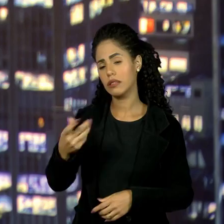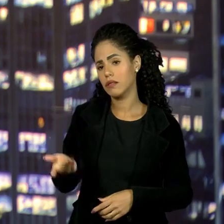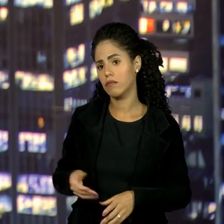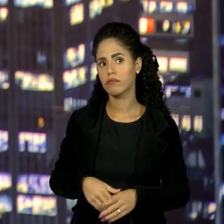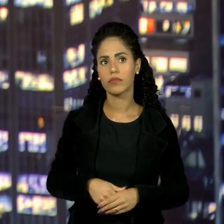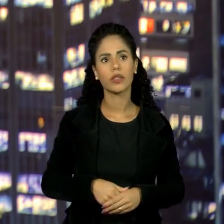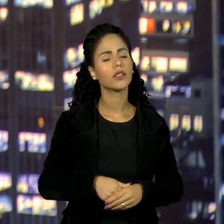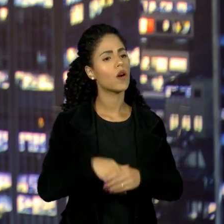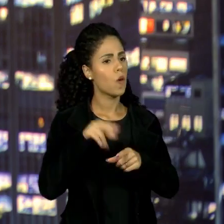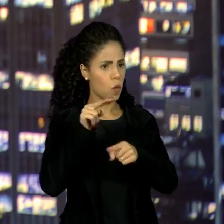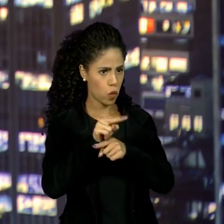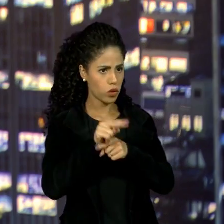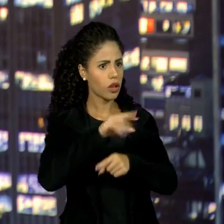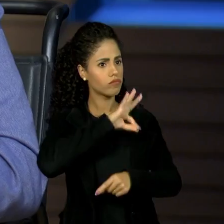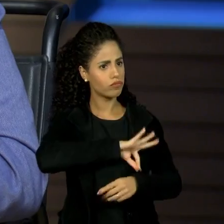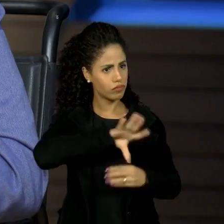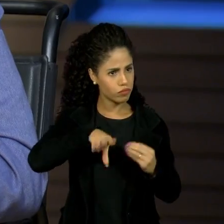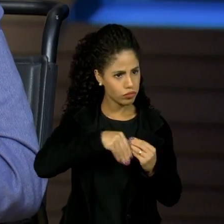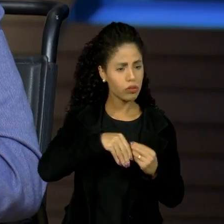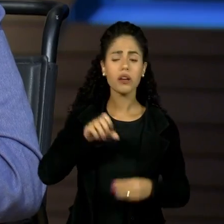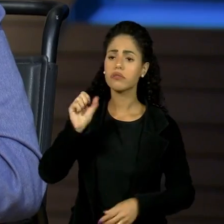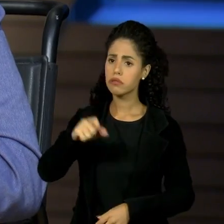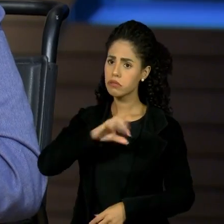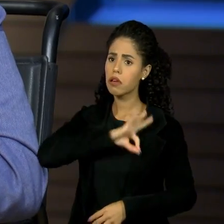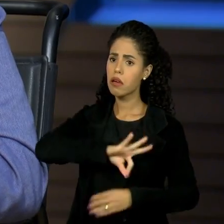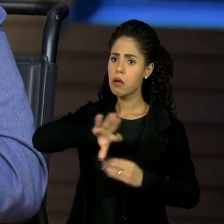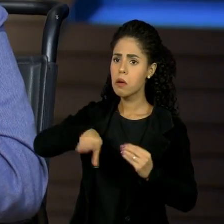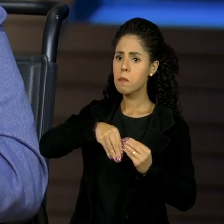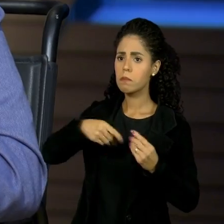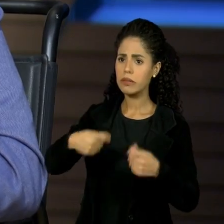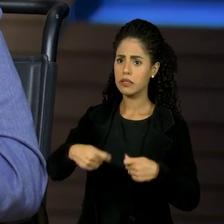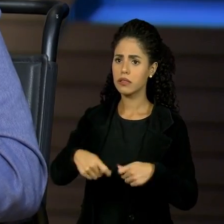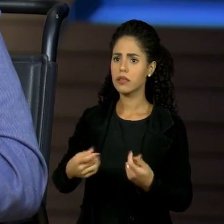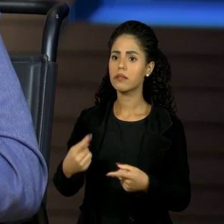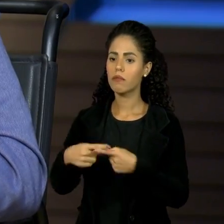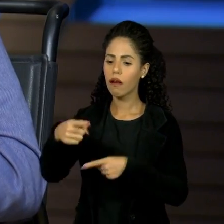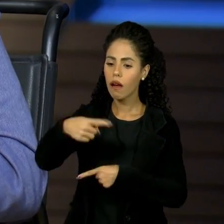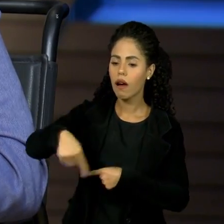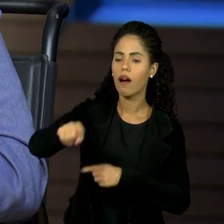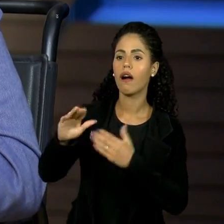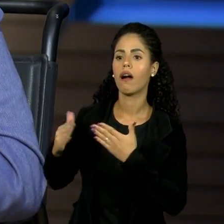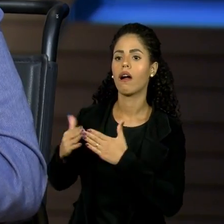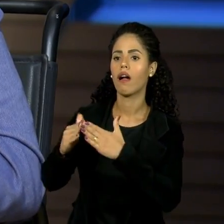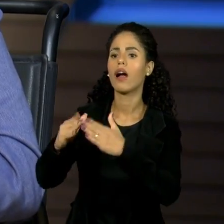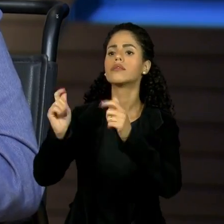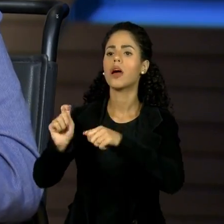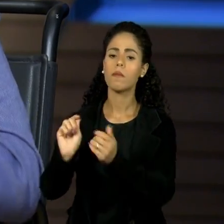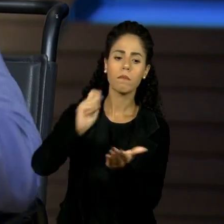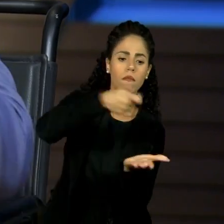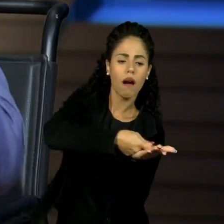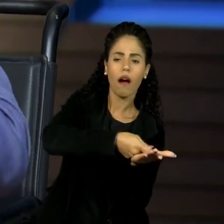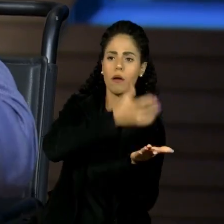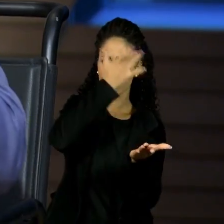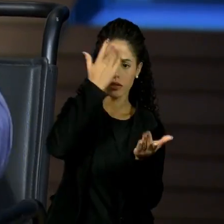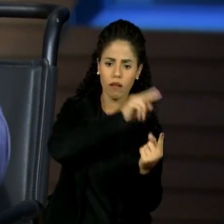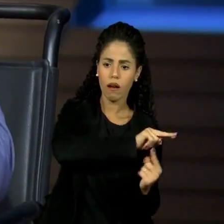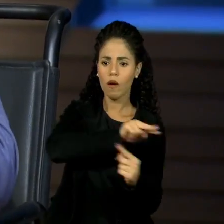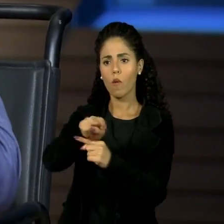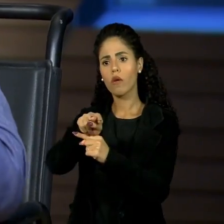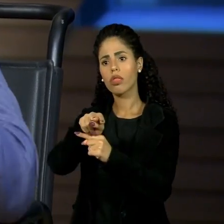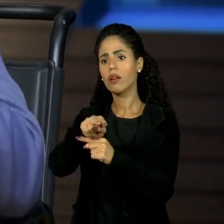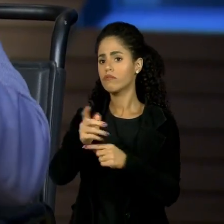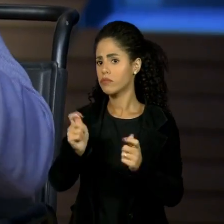seja, um cuidado remunerado. Um cuidado remunerado, em que as pessoas da própria comunidade sejam capacitados e entrem na